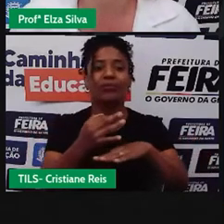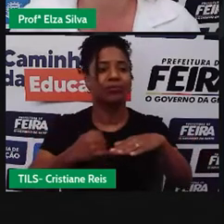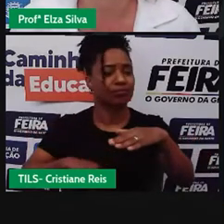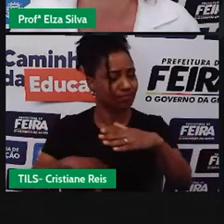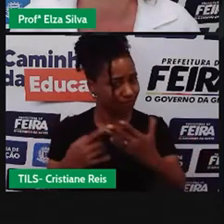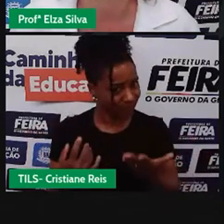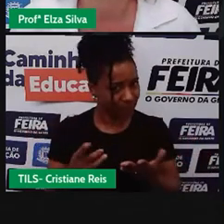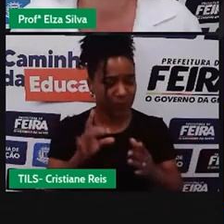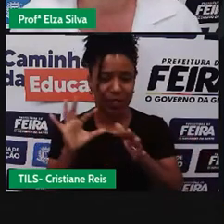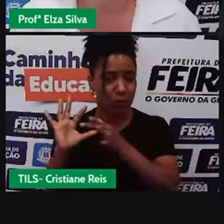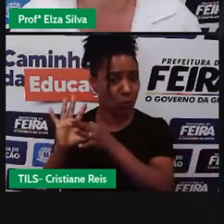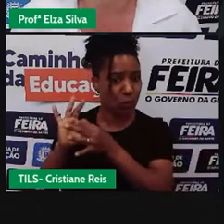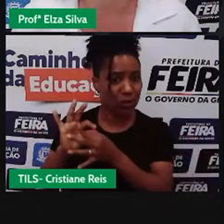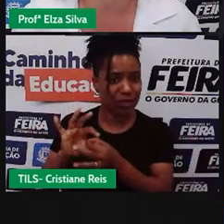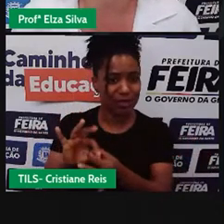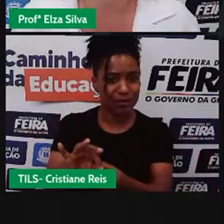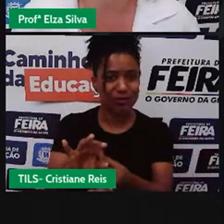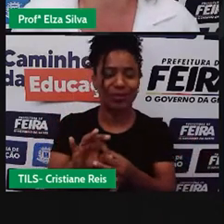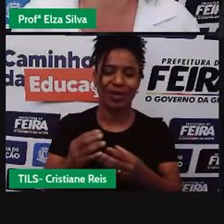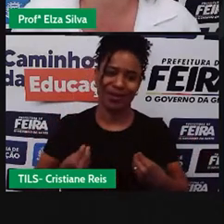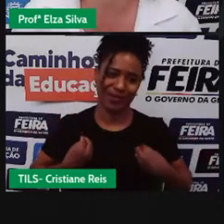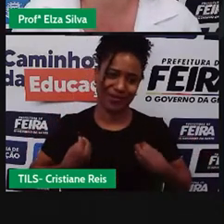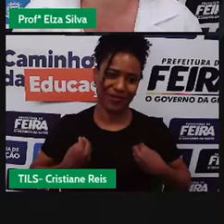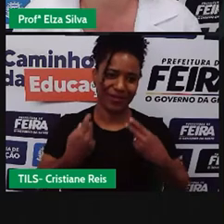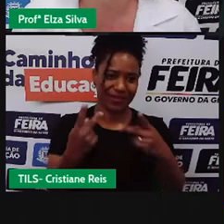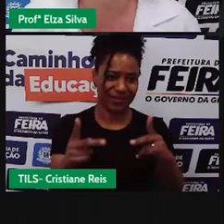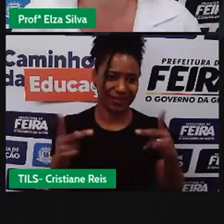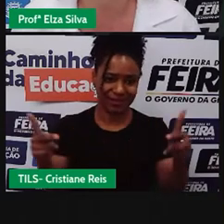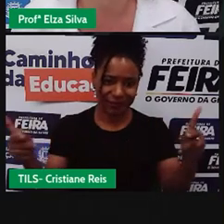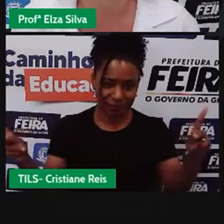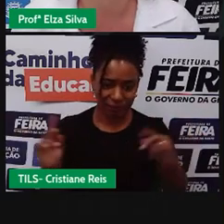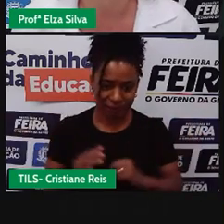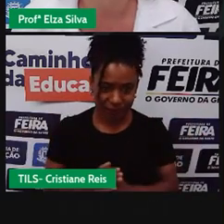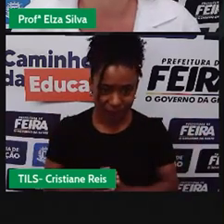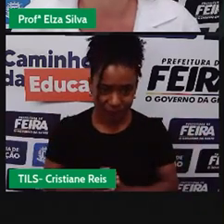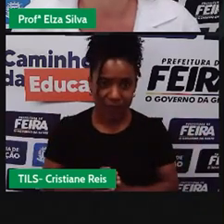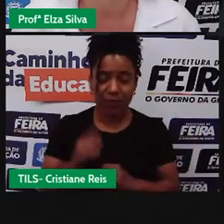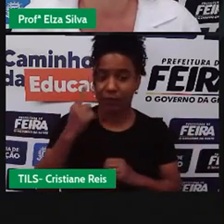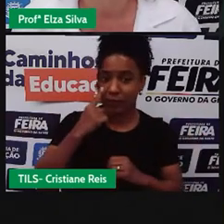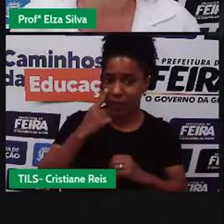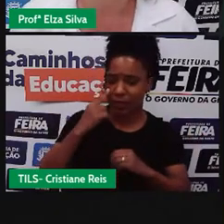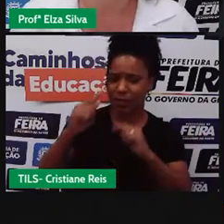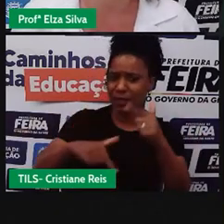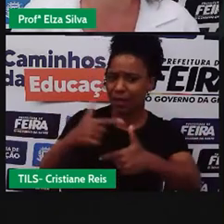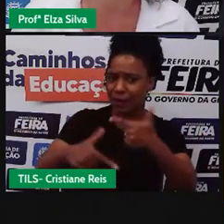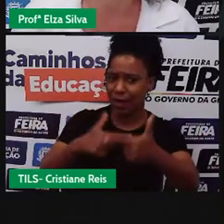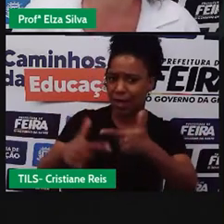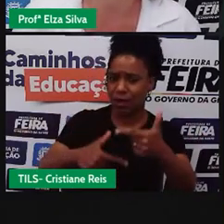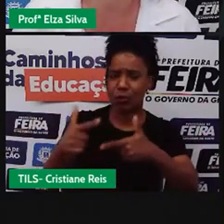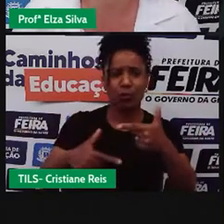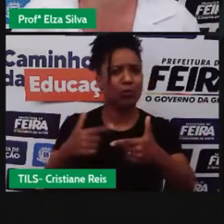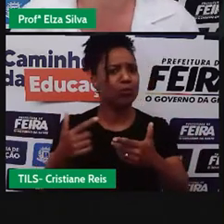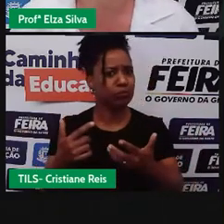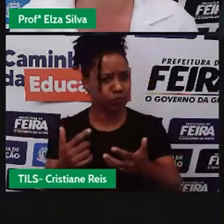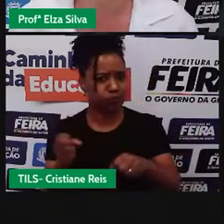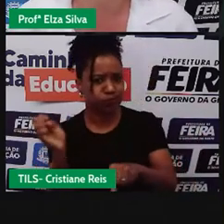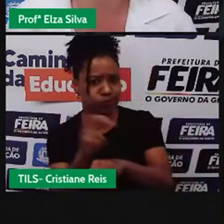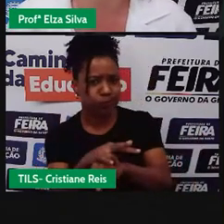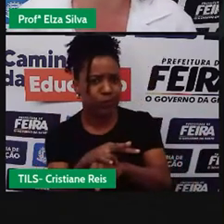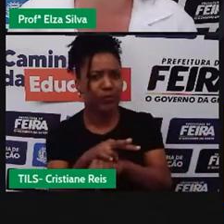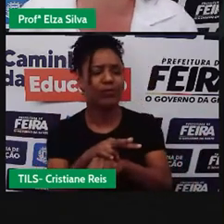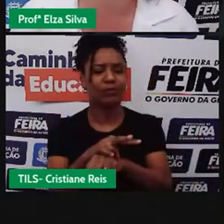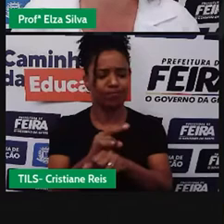contexto sugerido, com foco no anúncio classificado de emprego. E é claro que dentro do